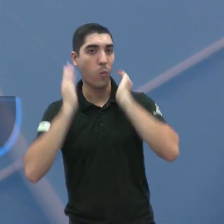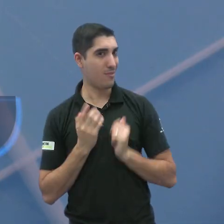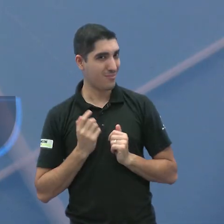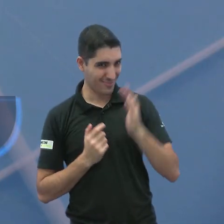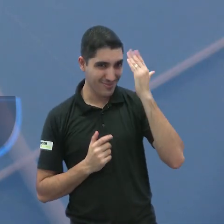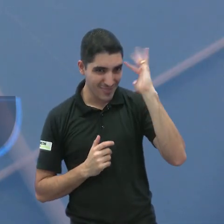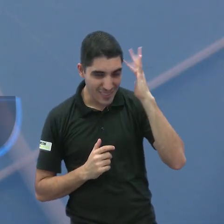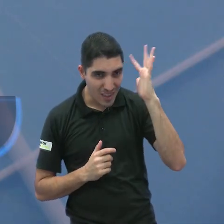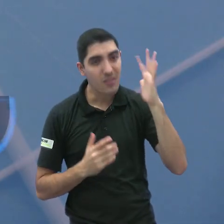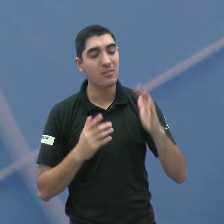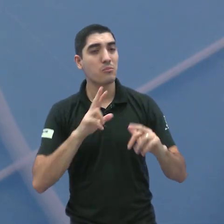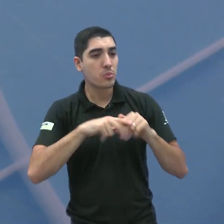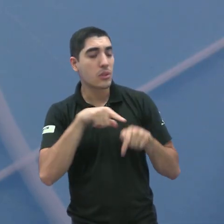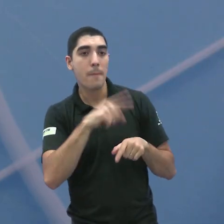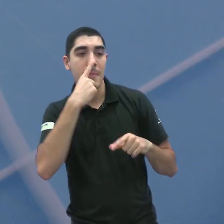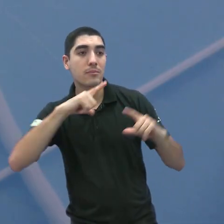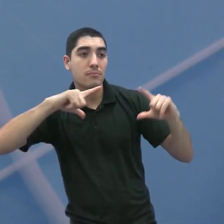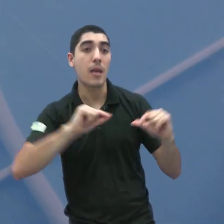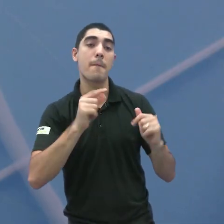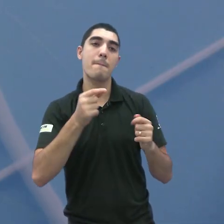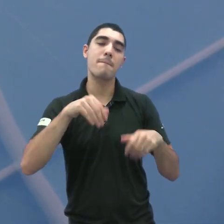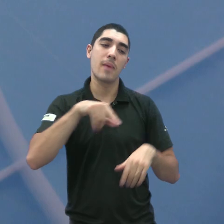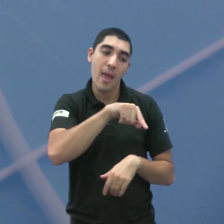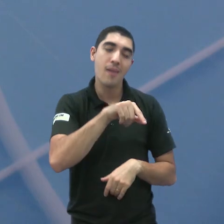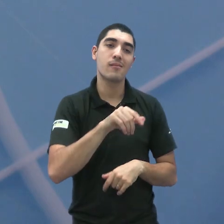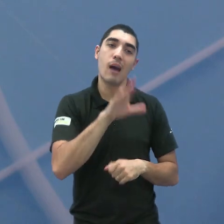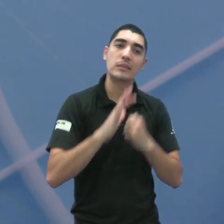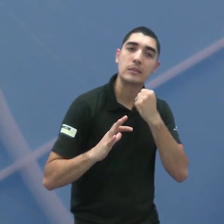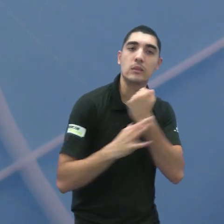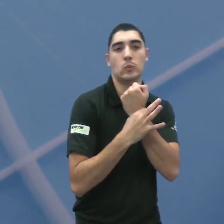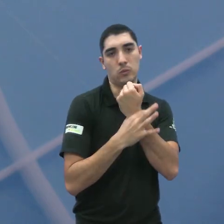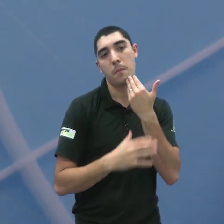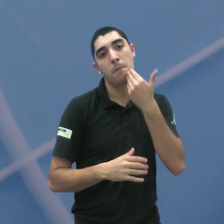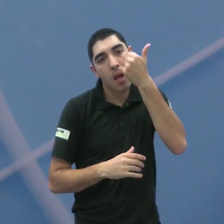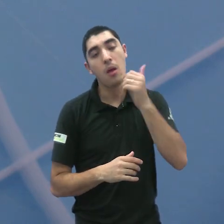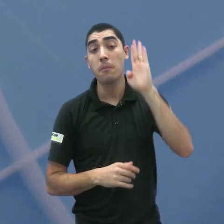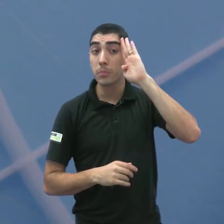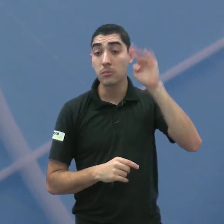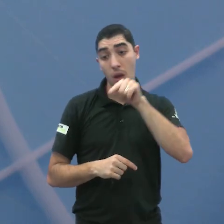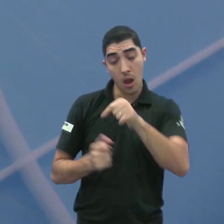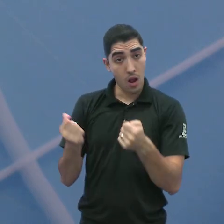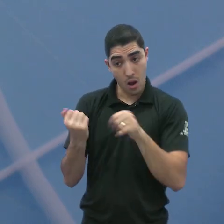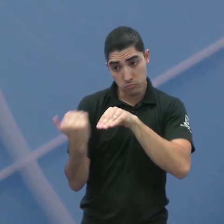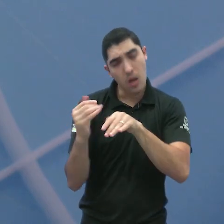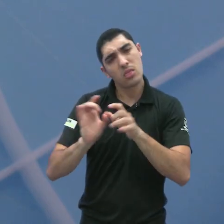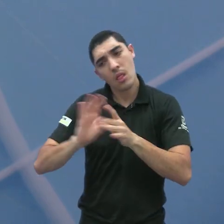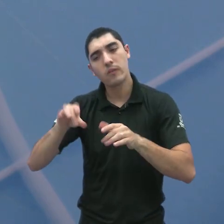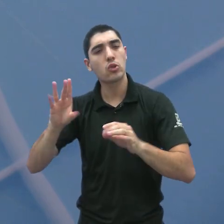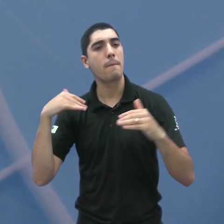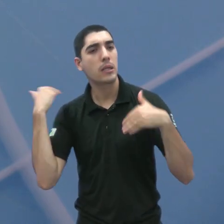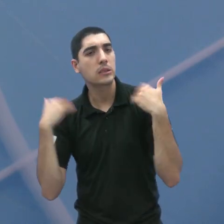carros, motos, uma via mais segura para transporte de turismo, principalmente, deixar a logística